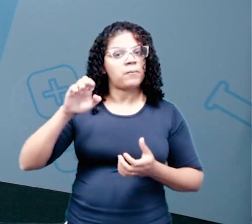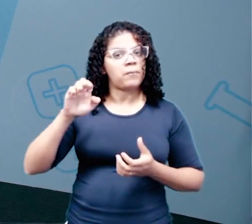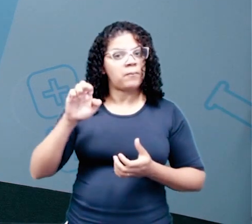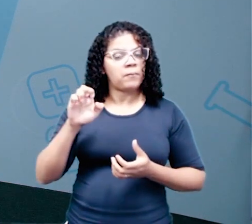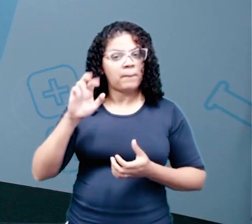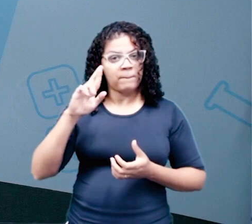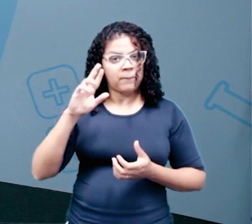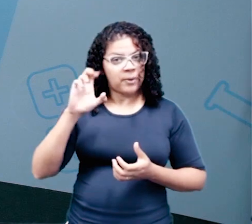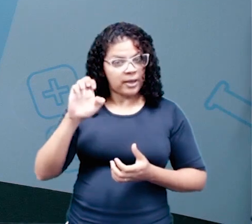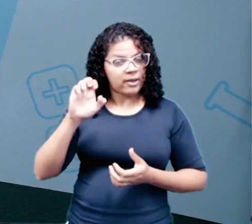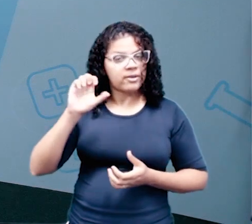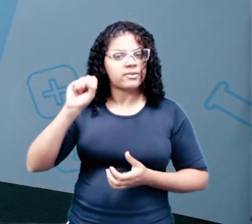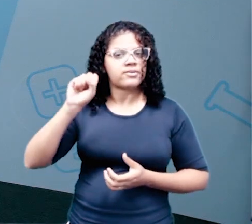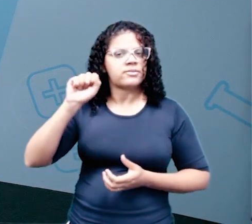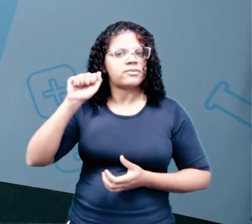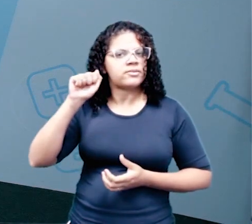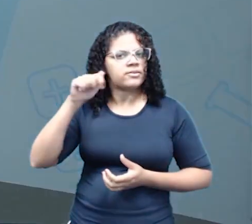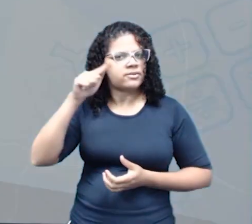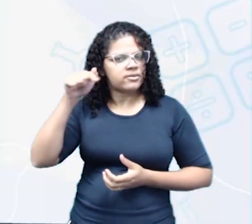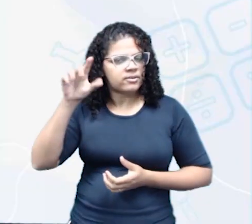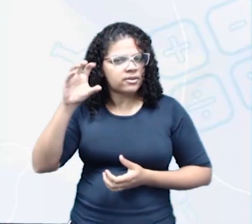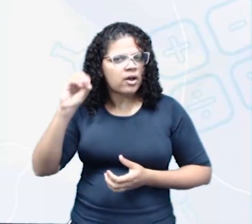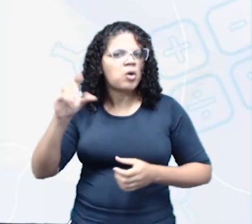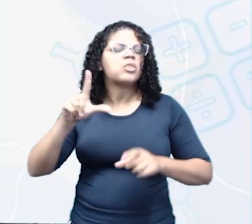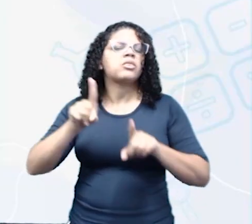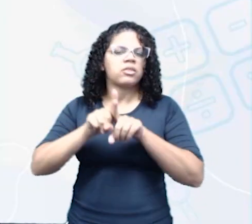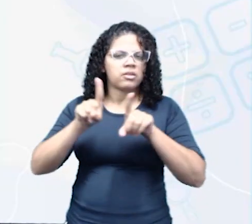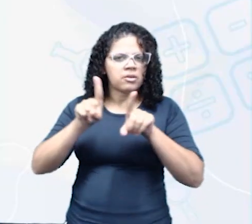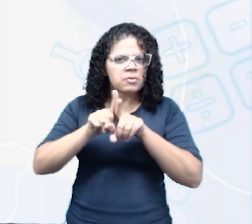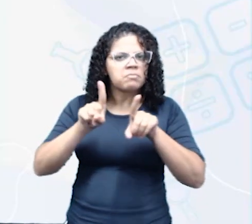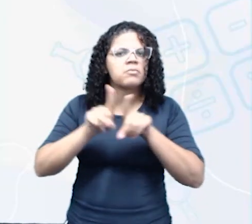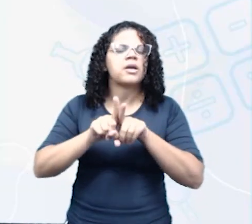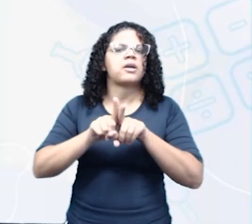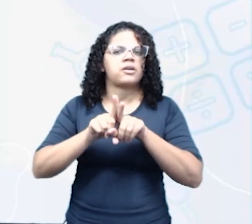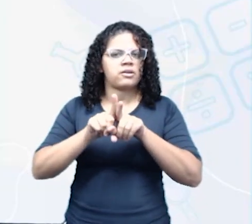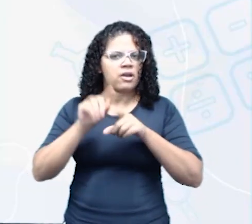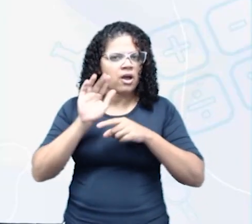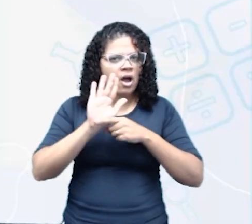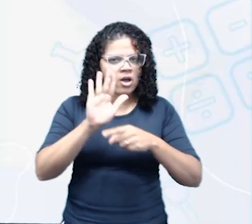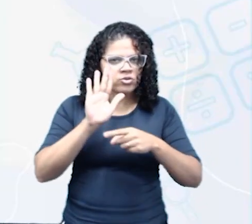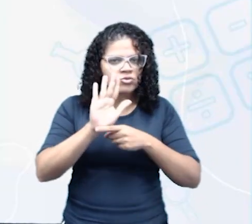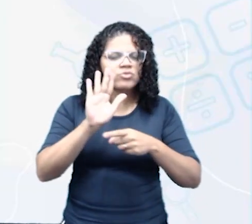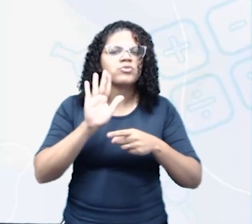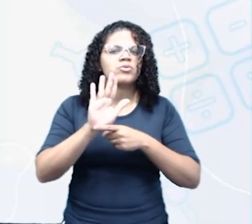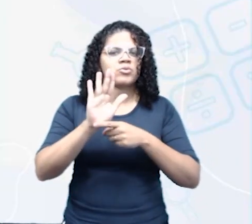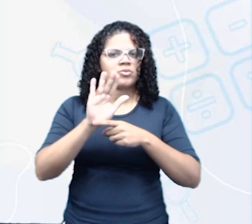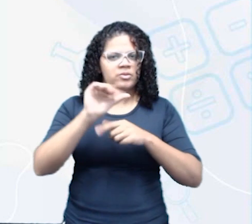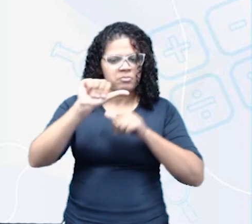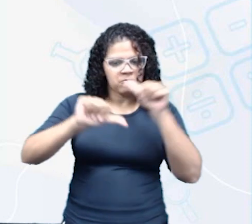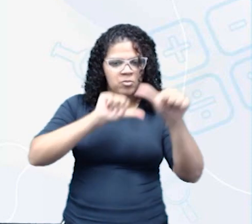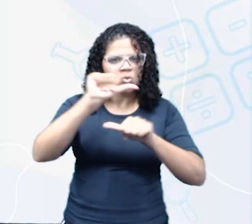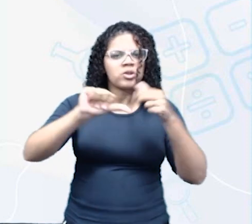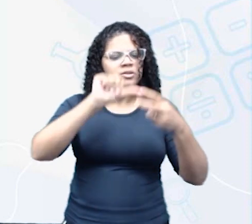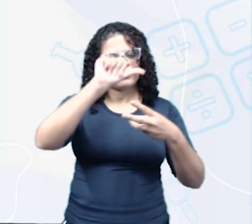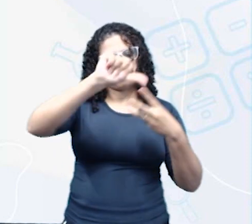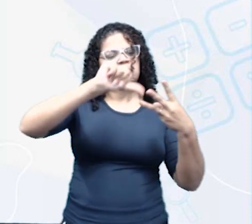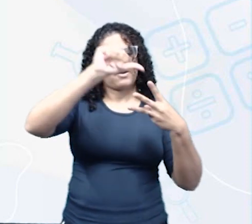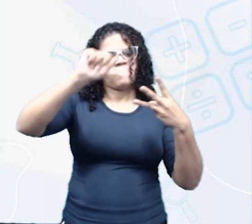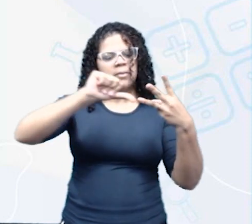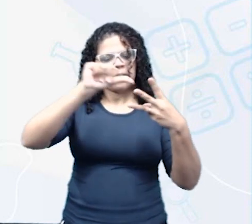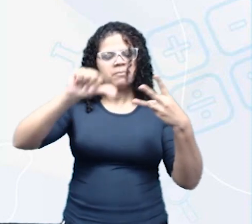elemento que pode ajudar as substâncias a mudarem de estado físico, certo? Então são